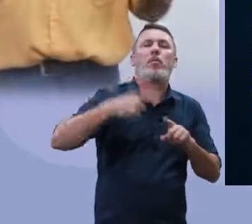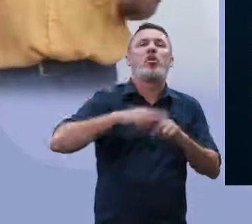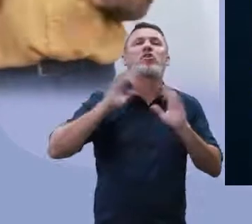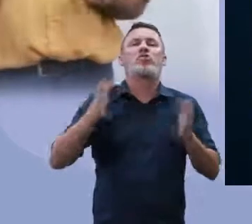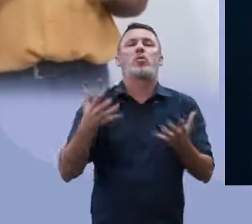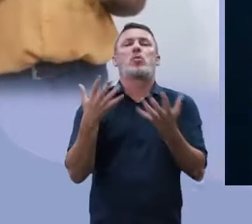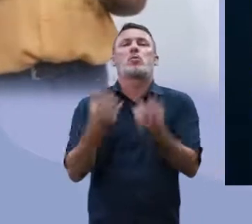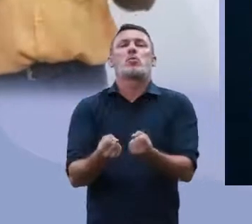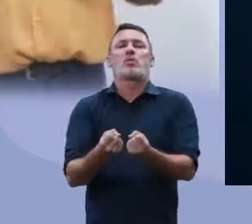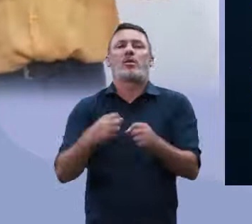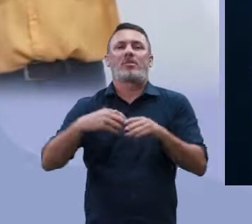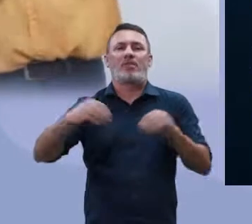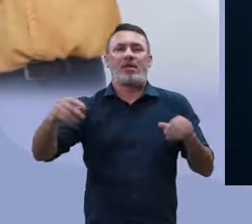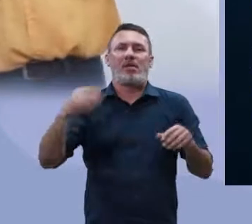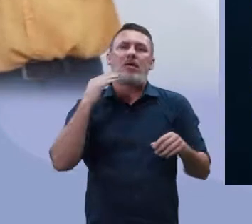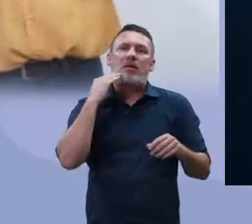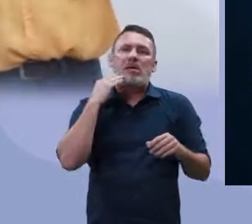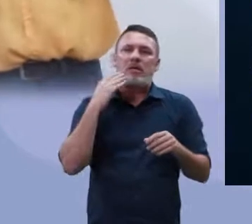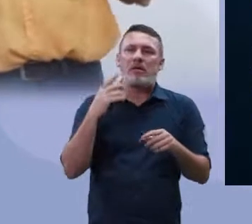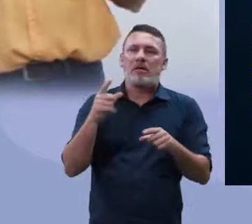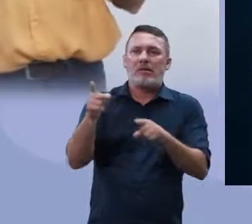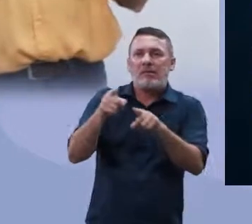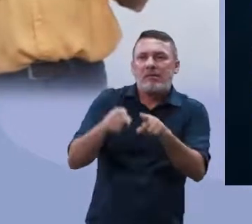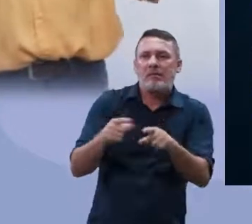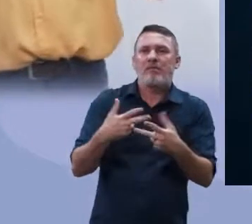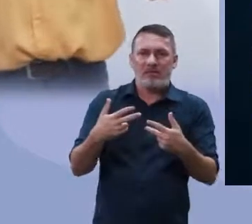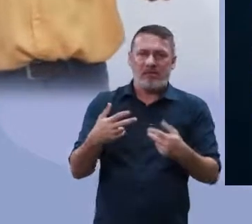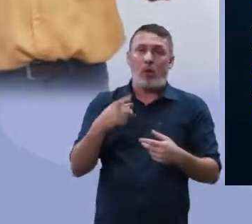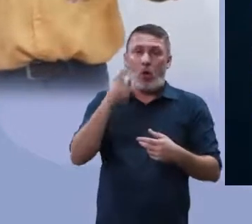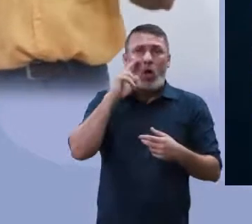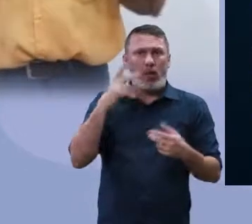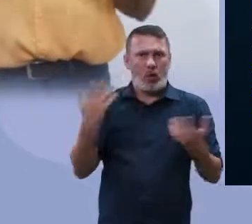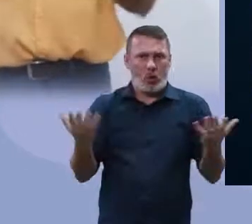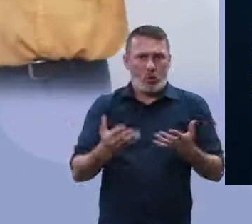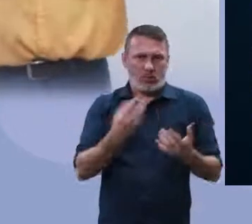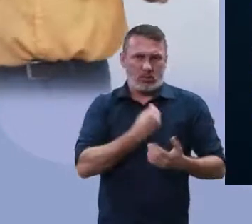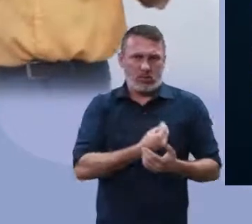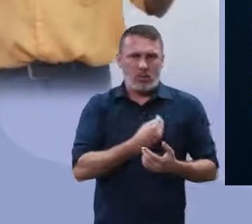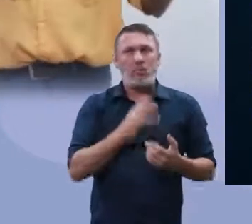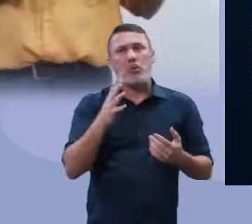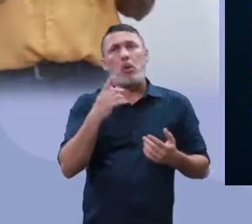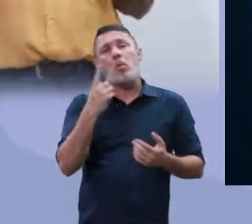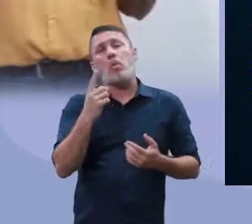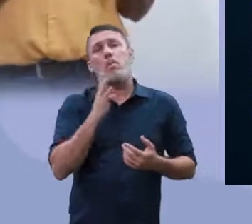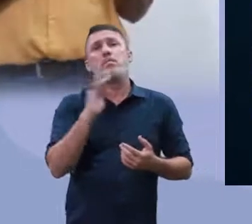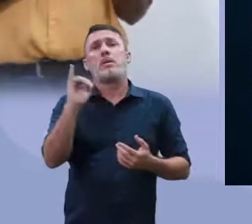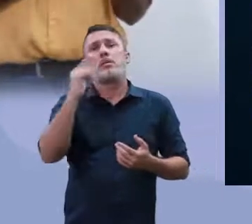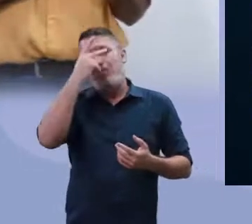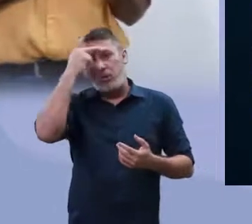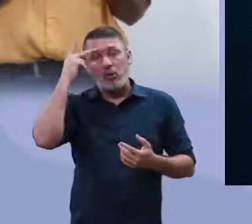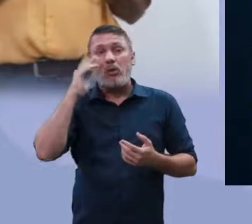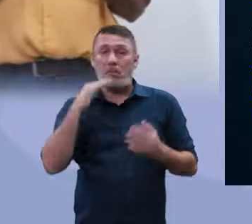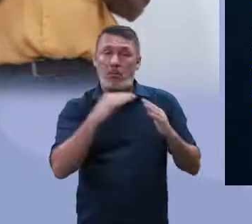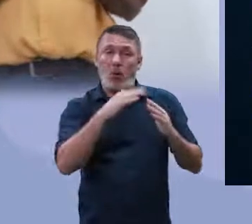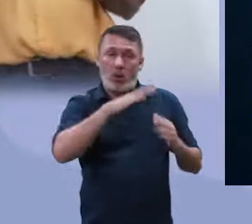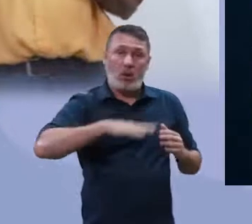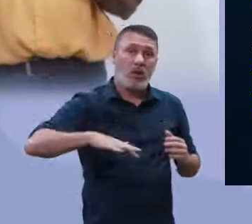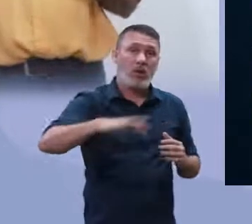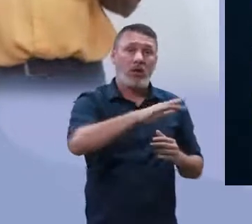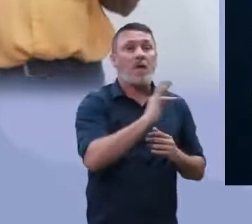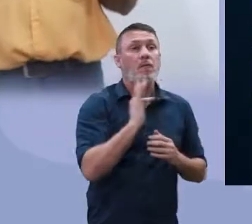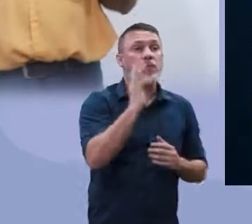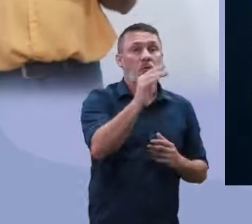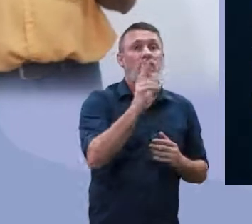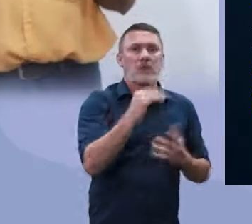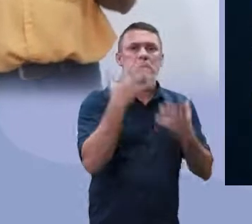degradadas. Então, por exemplo, nós vamos ver que na atualidade, teoricamente, 1 bilhão de pessoas está vivendo em áreas em risco